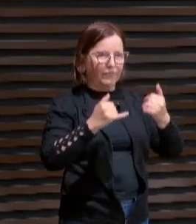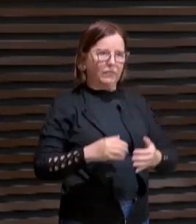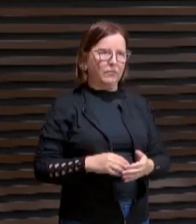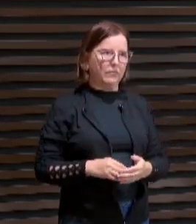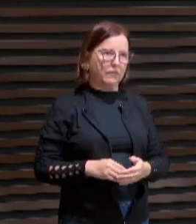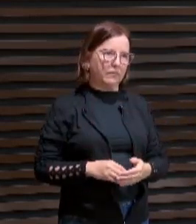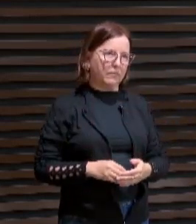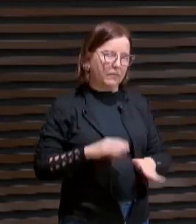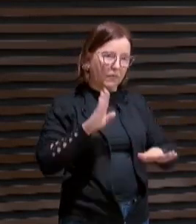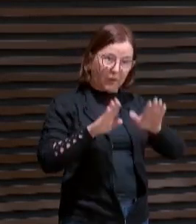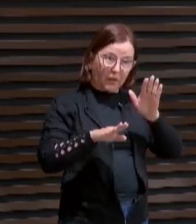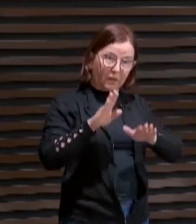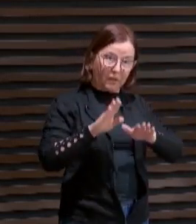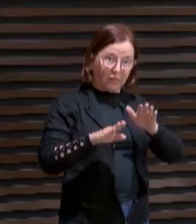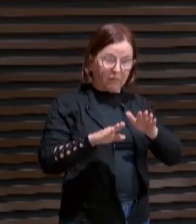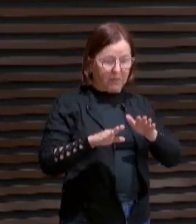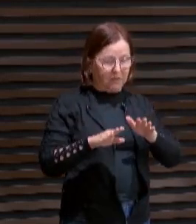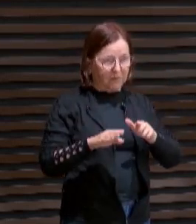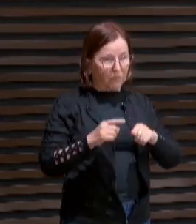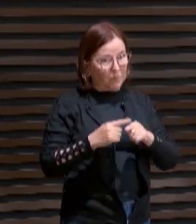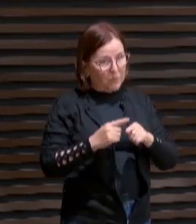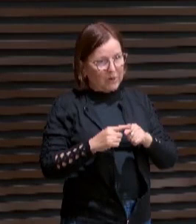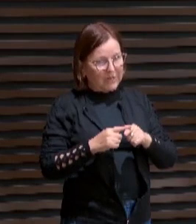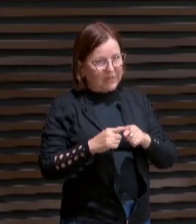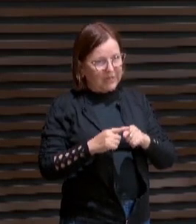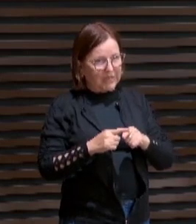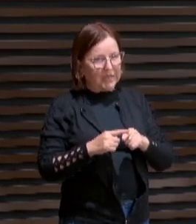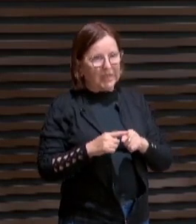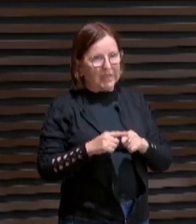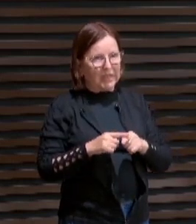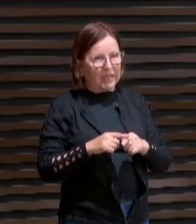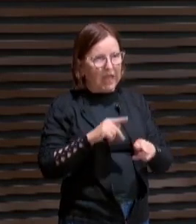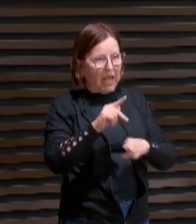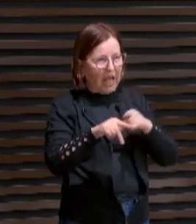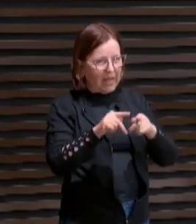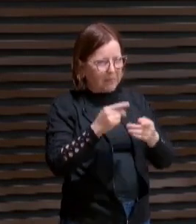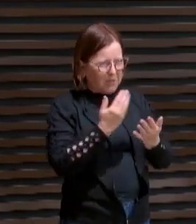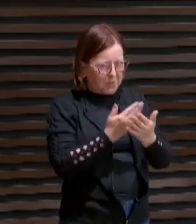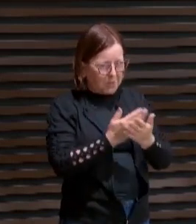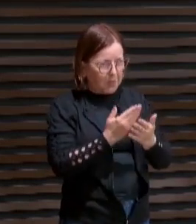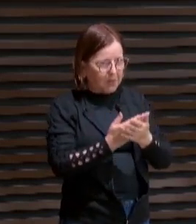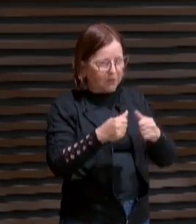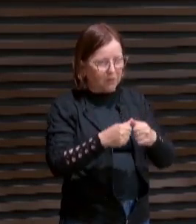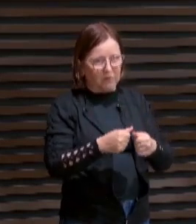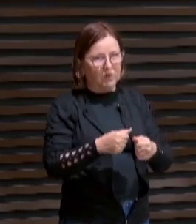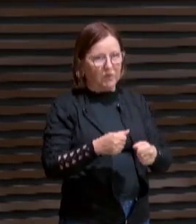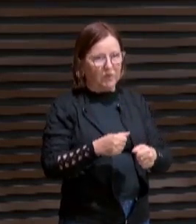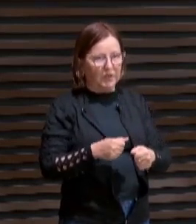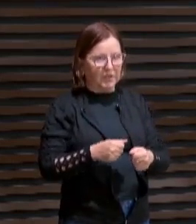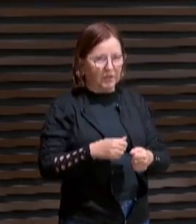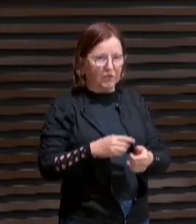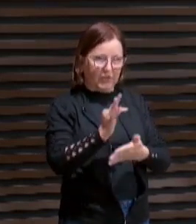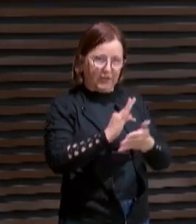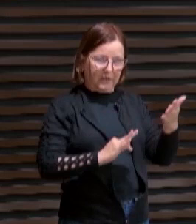Talvez, os historiadores procuram vários tipos, mas uma possível é de ora pro nobis.